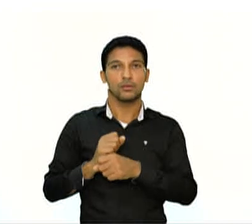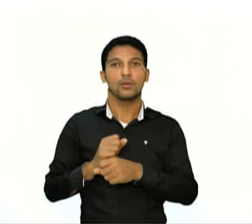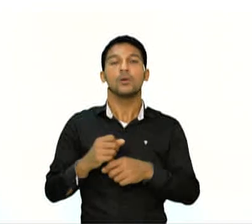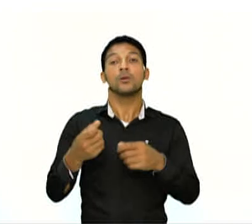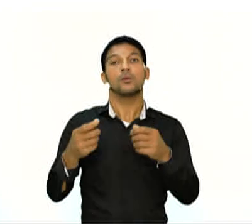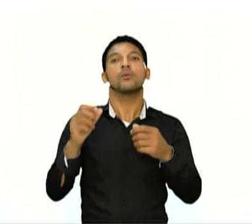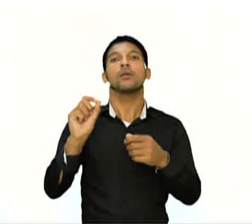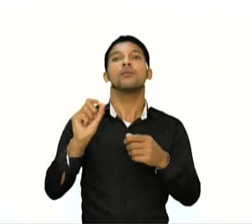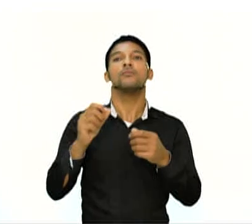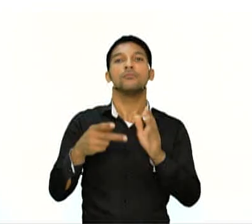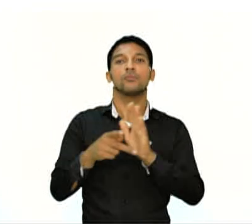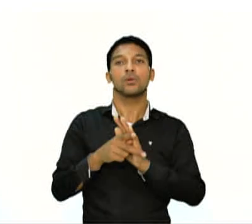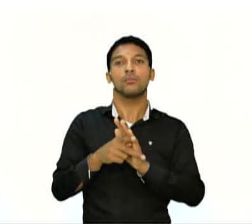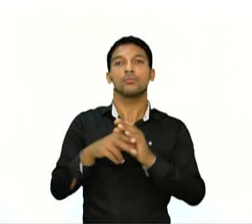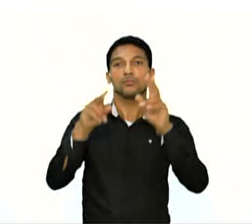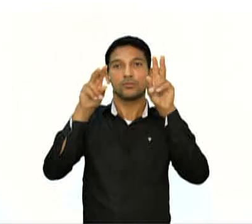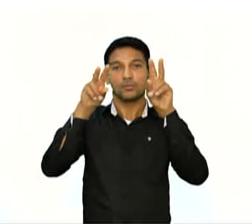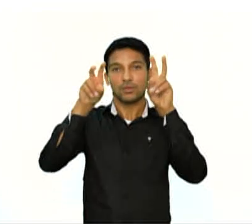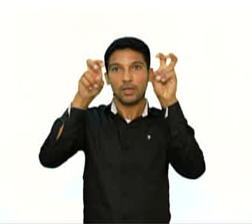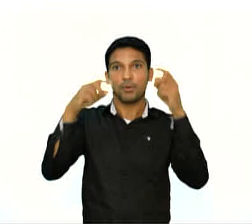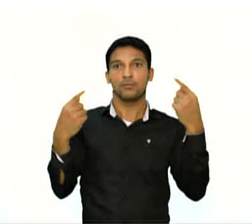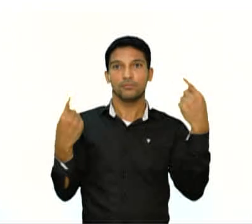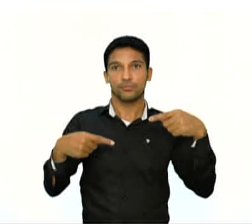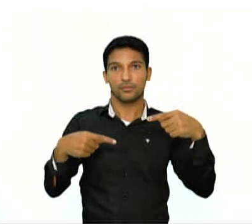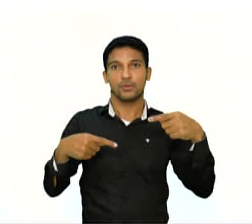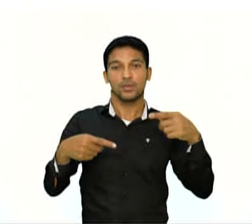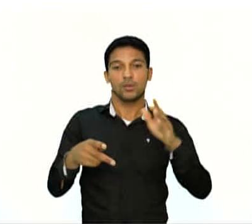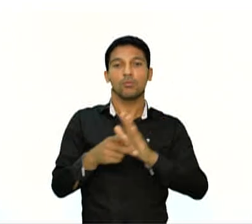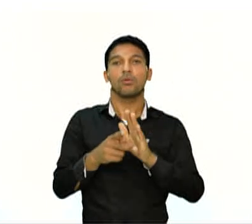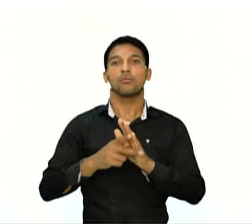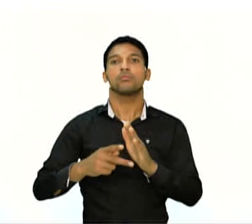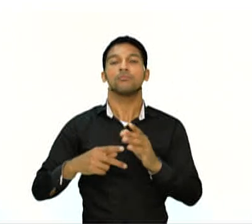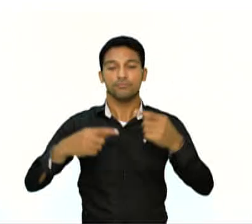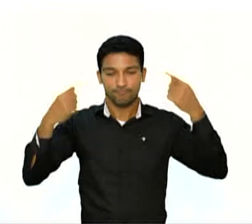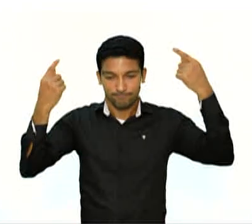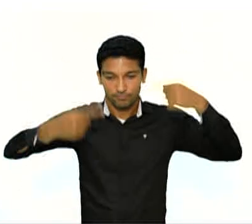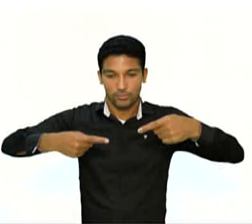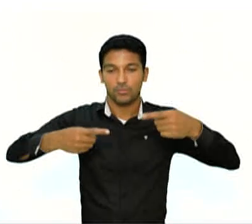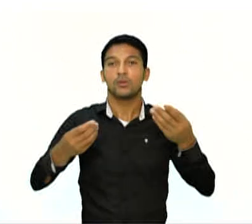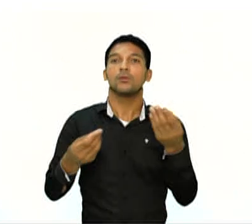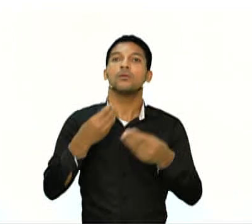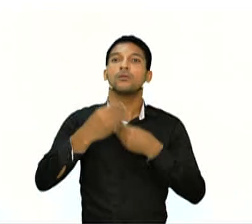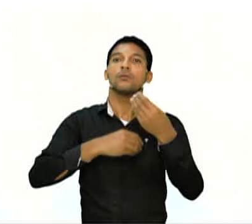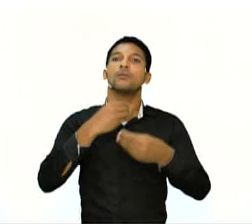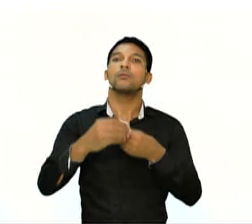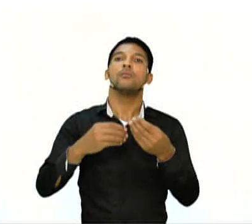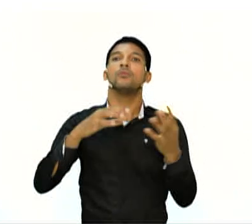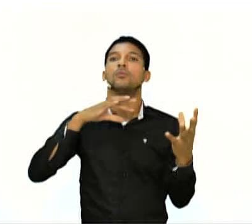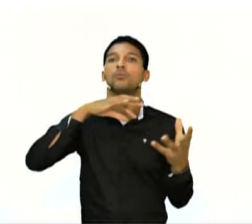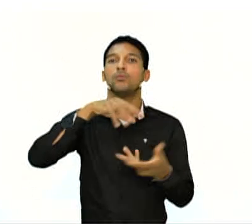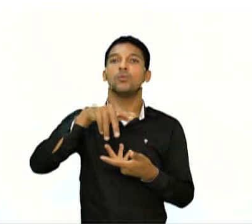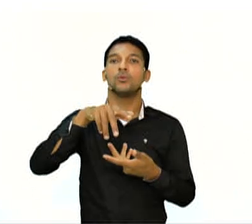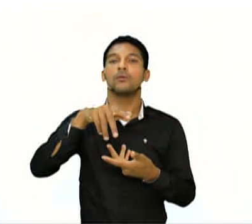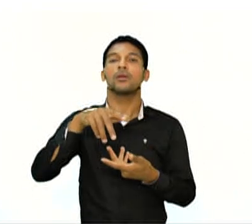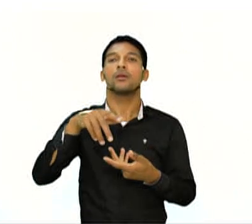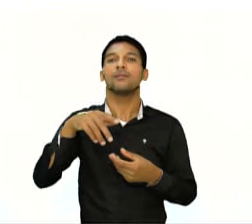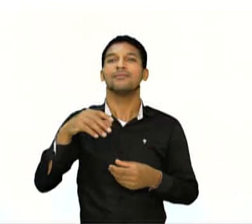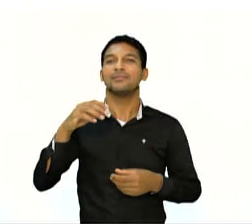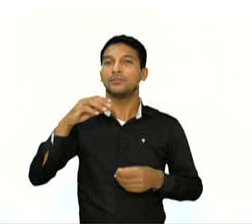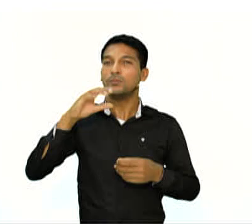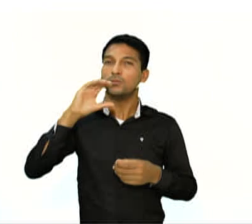destaque está no debate sobre o aquecimento do planeta Terra e nas mudanças climáticas globais. Assinale a afirmativa